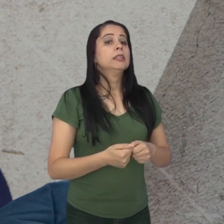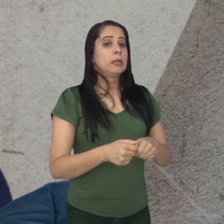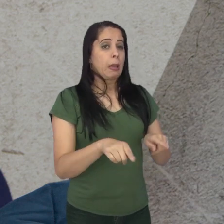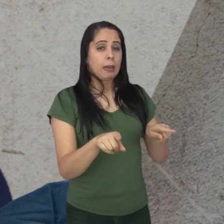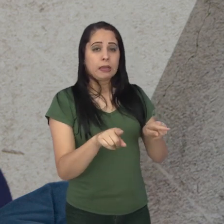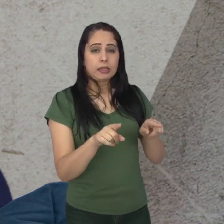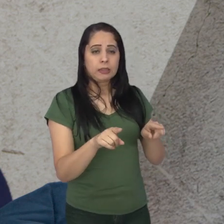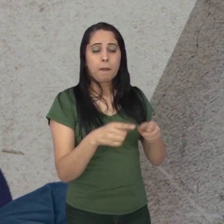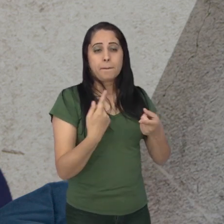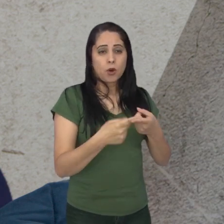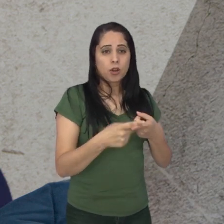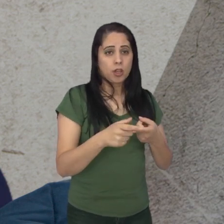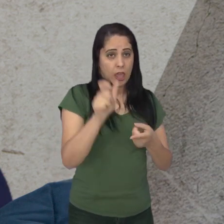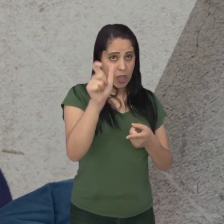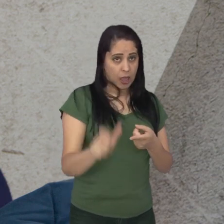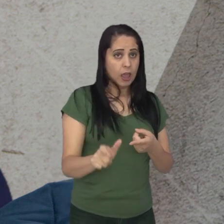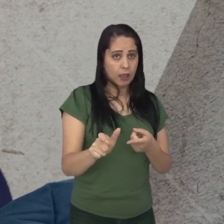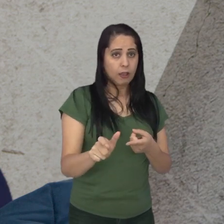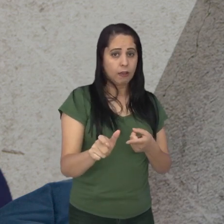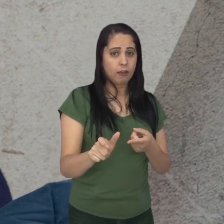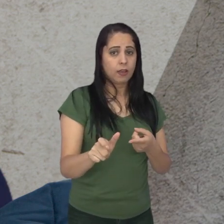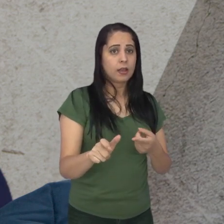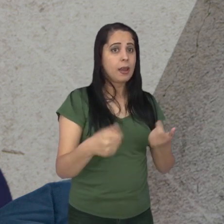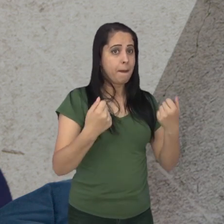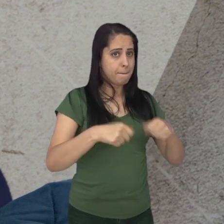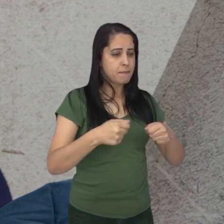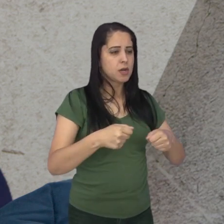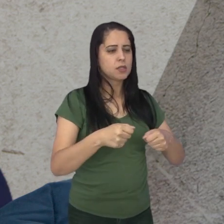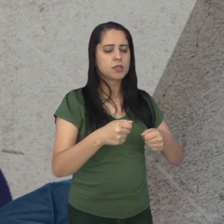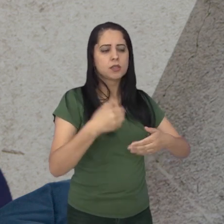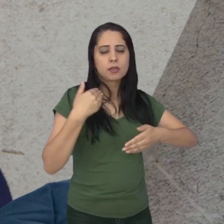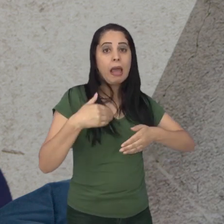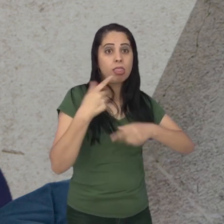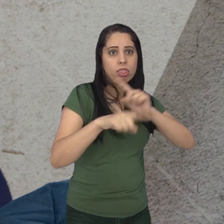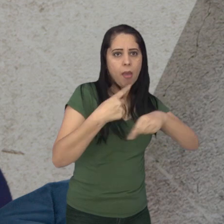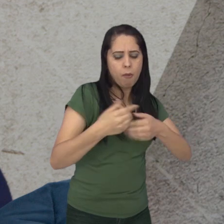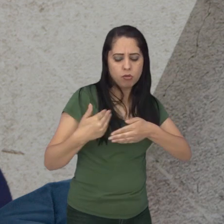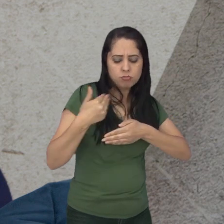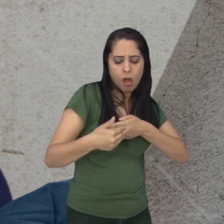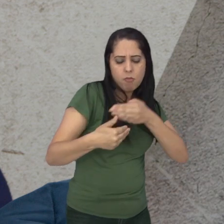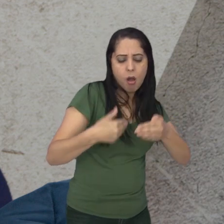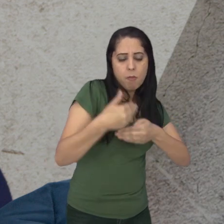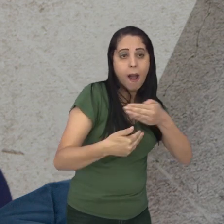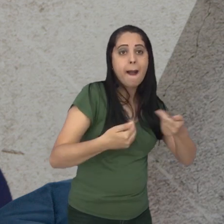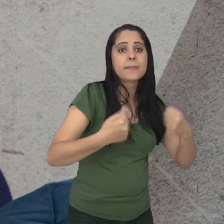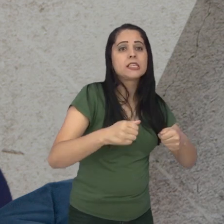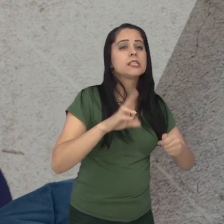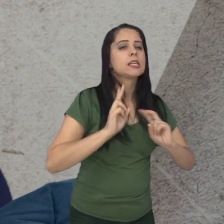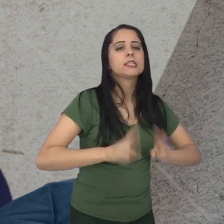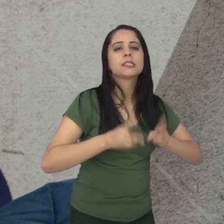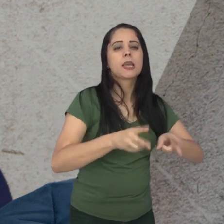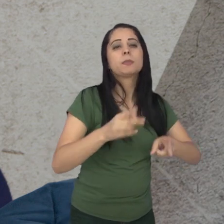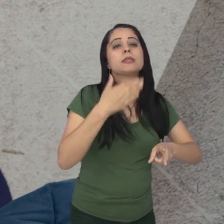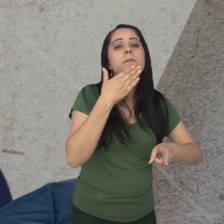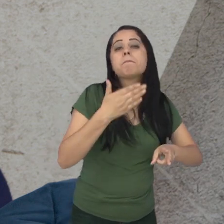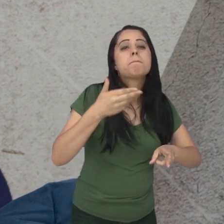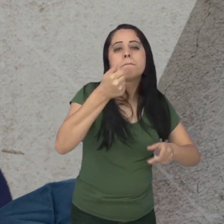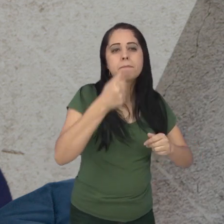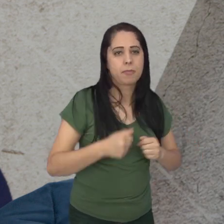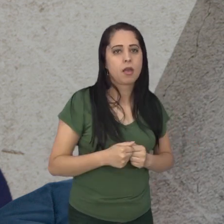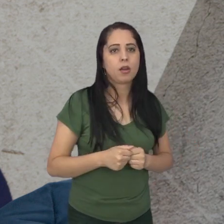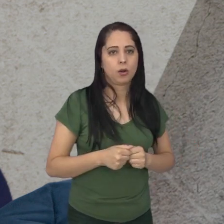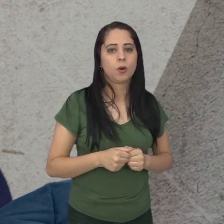da execução dos serviços a que ele se propõe realizar, para estabelecer um processo de melhoria contínua, de implementação